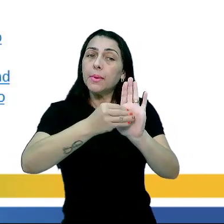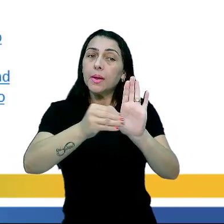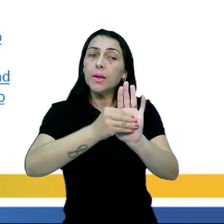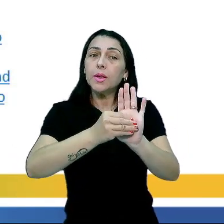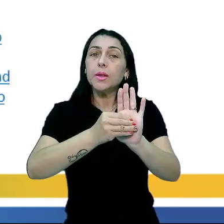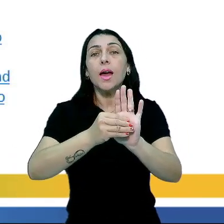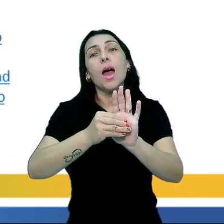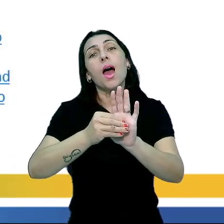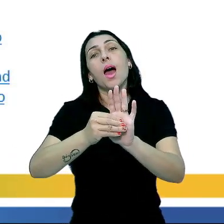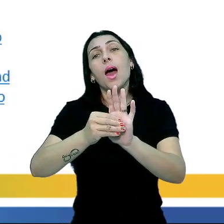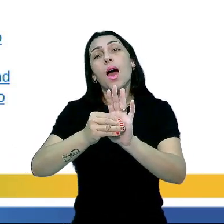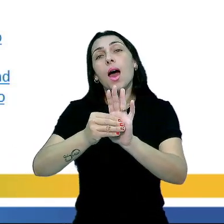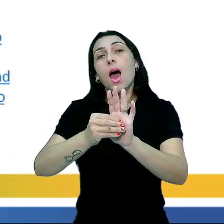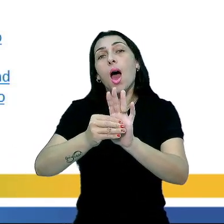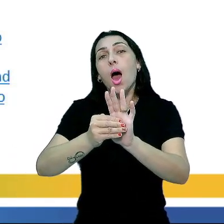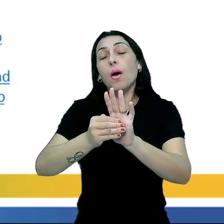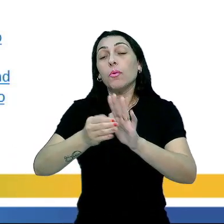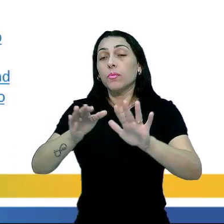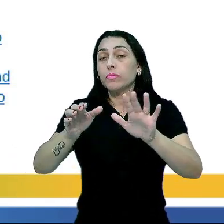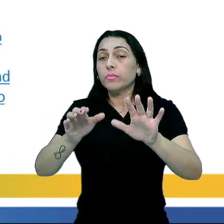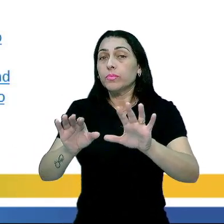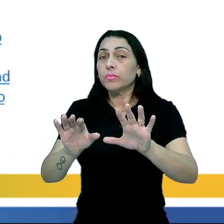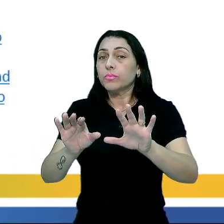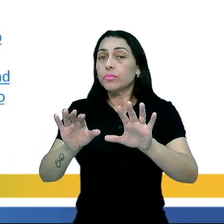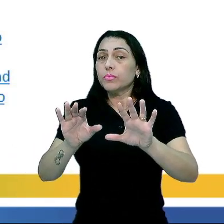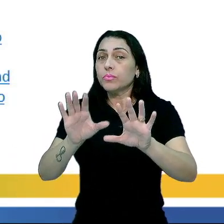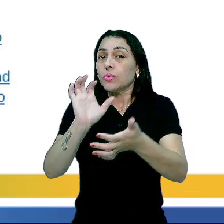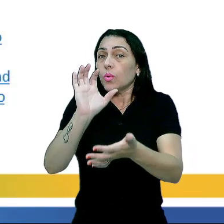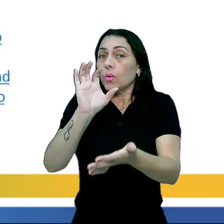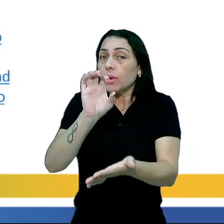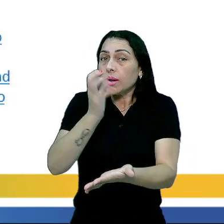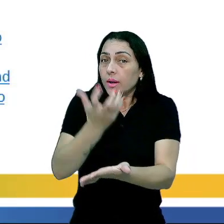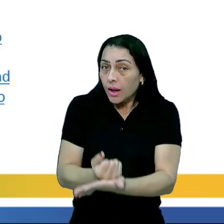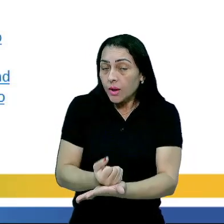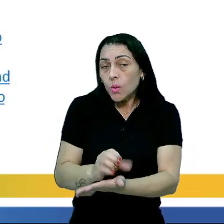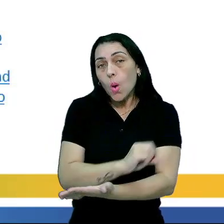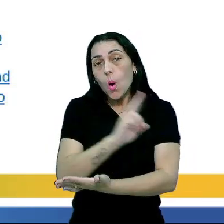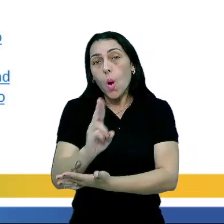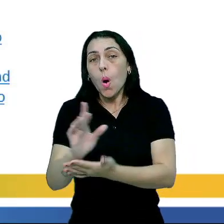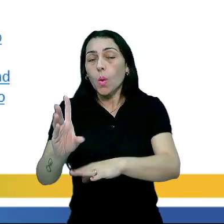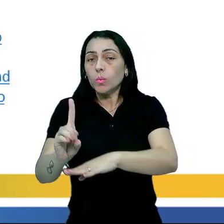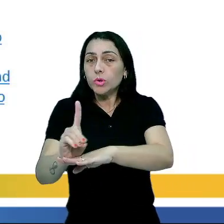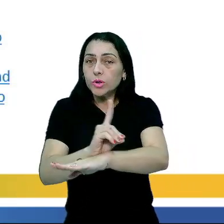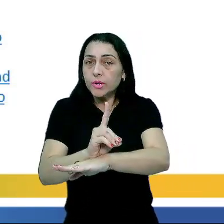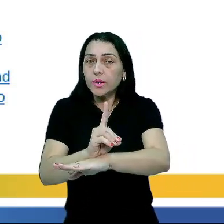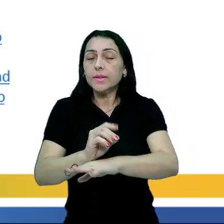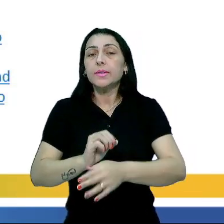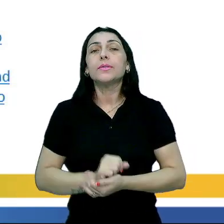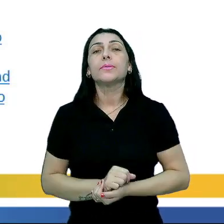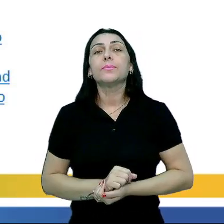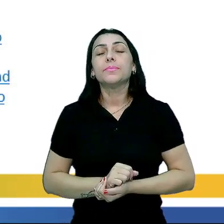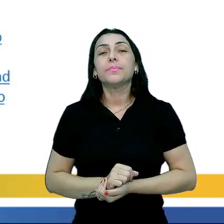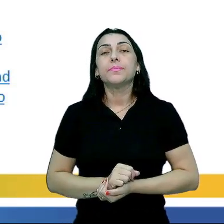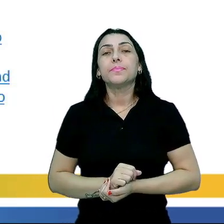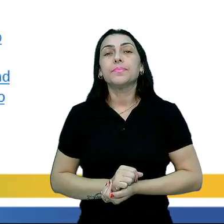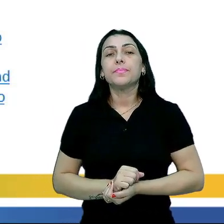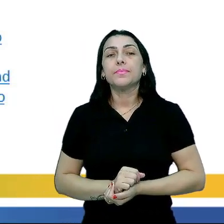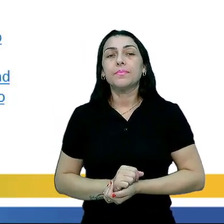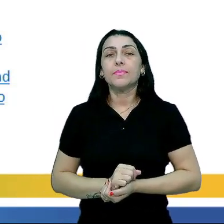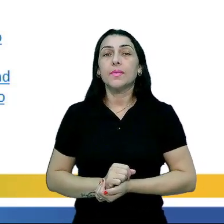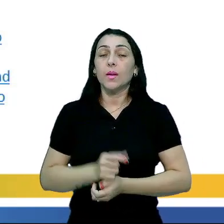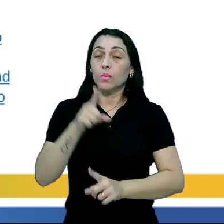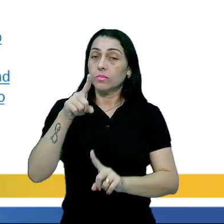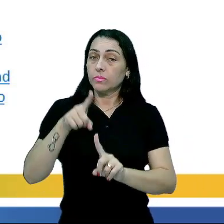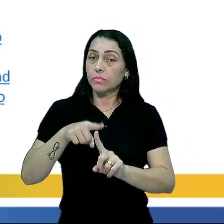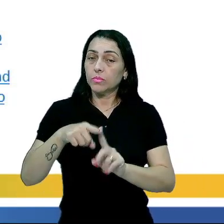serviços, marcas, por meio das mídias físicas e digitais. Então, uma